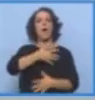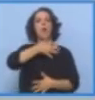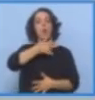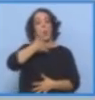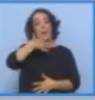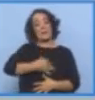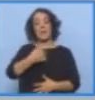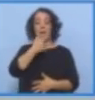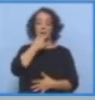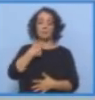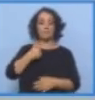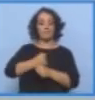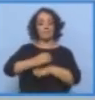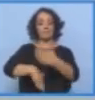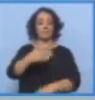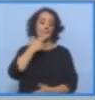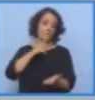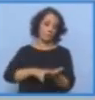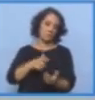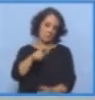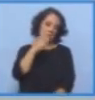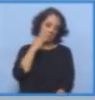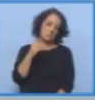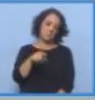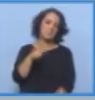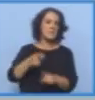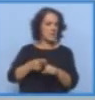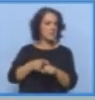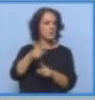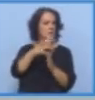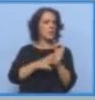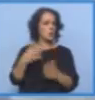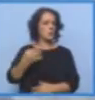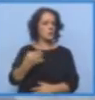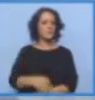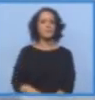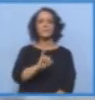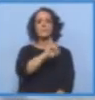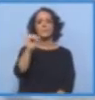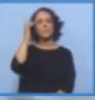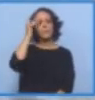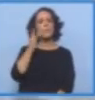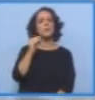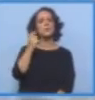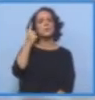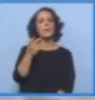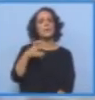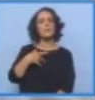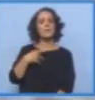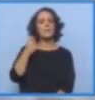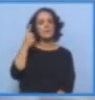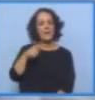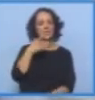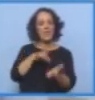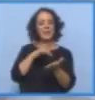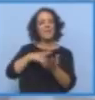Não é? E nesse sentido, eu creio que é interessante muito este texto. O seu comentário, Padre José André, este livro da Sabedoria?